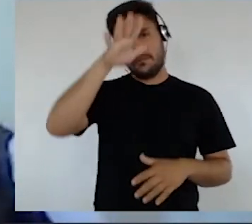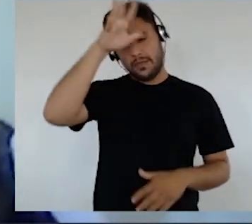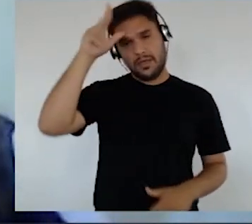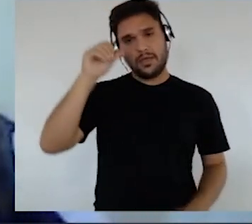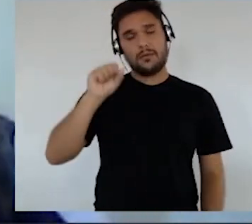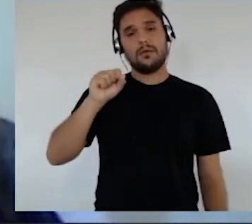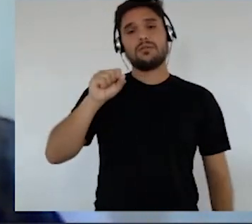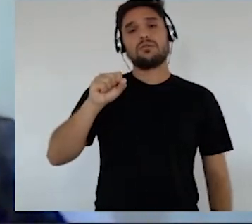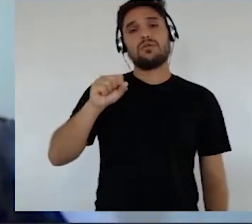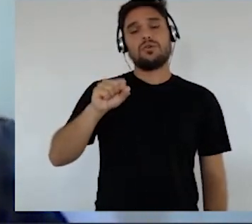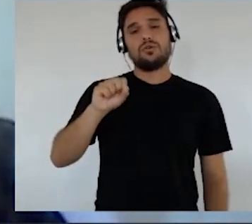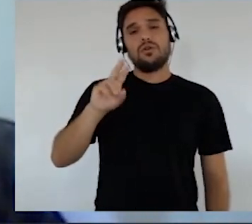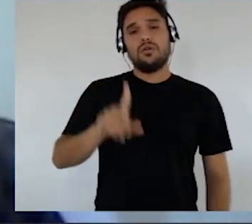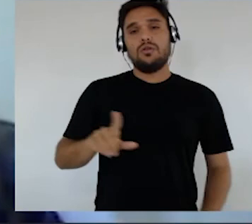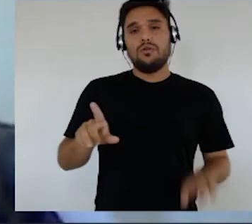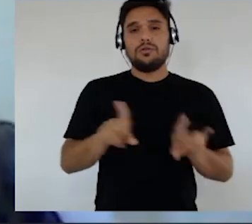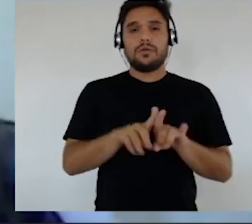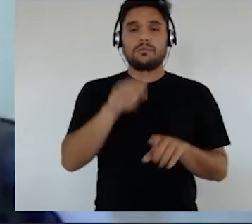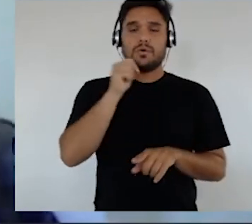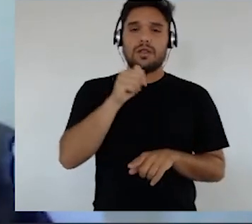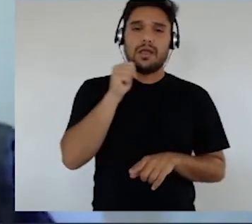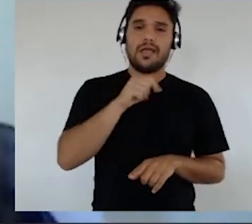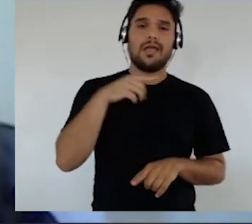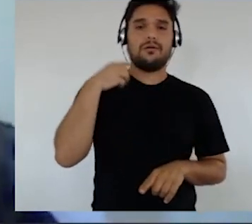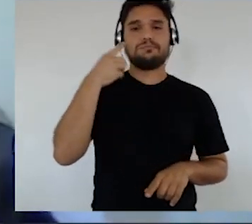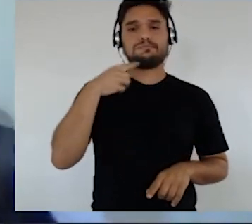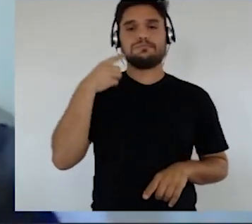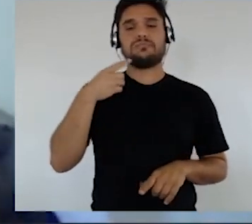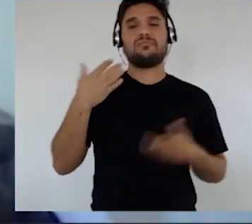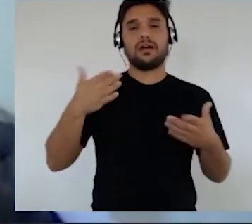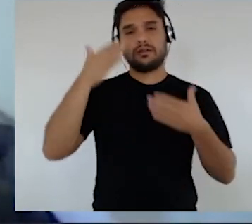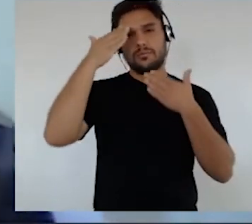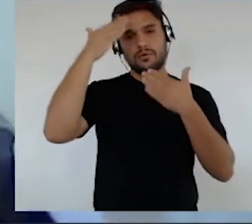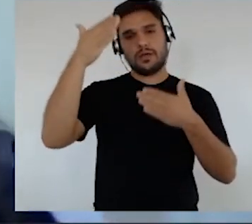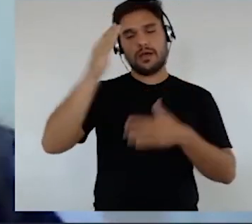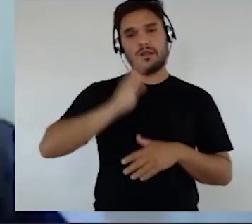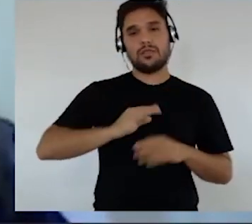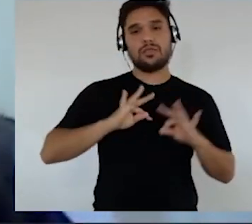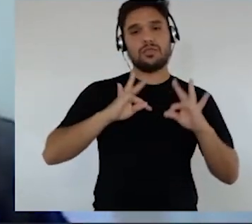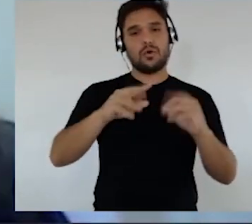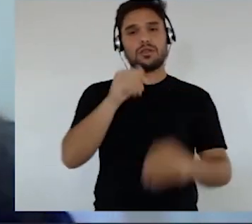nome das mulheres advogadas de Mato Grosso e do Brasil. Muito obrigada